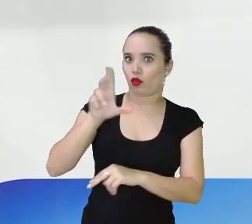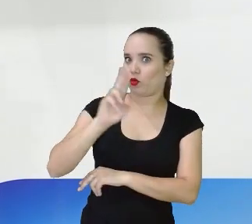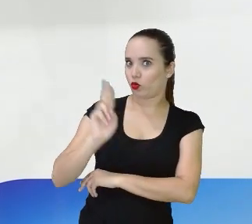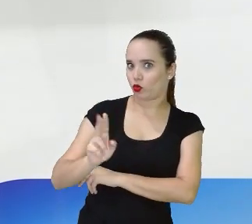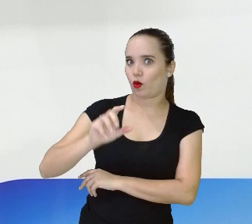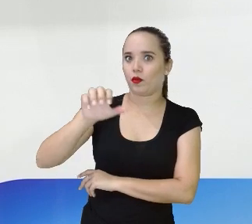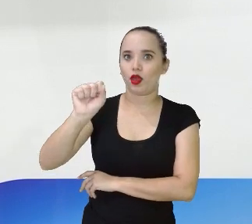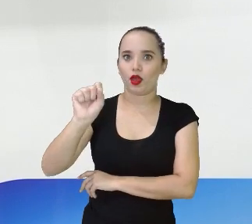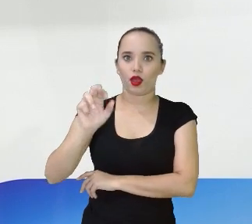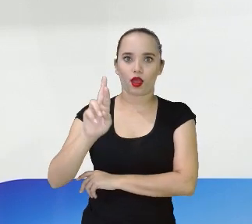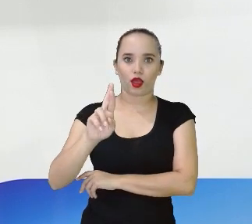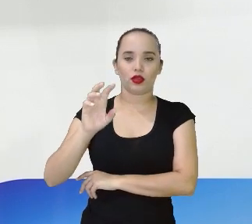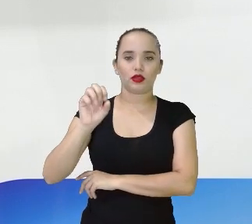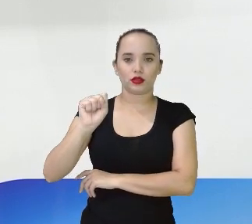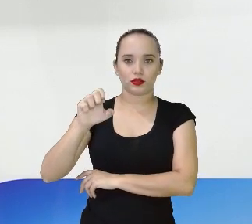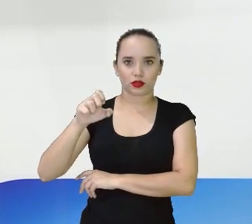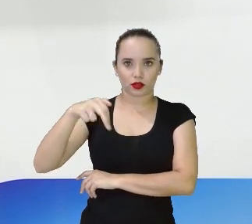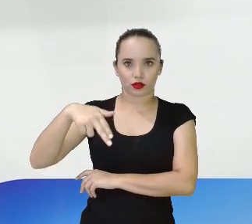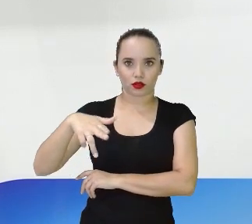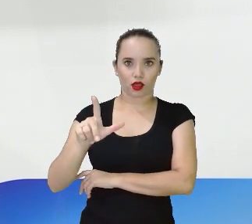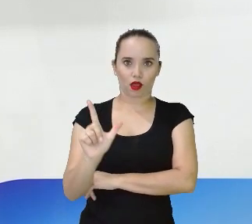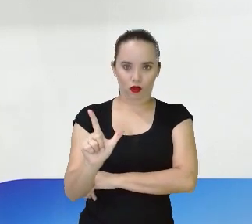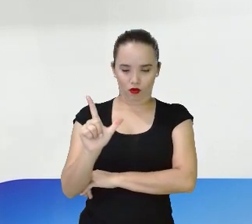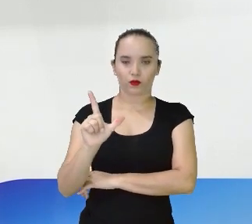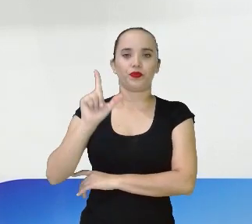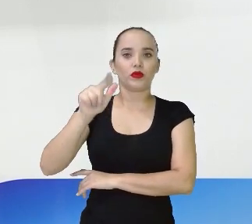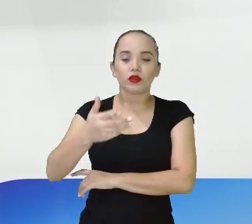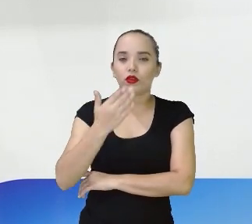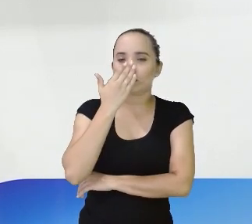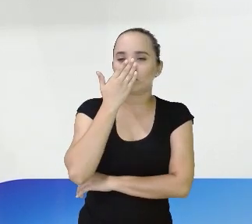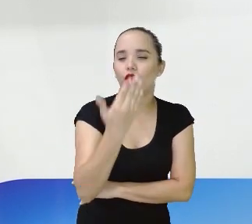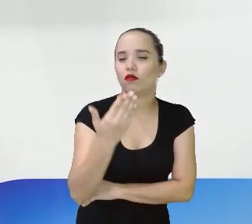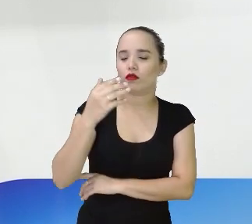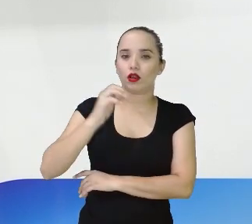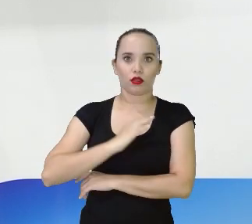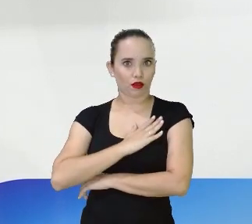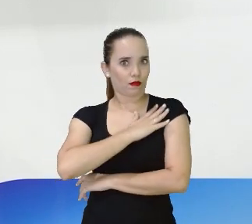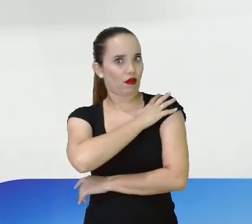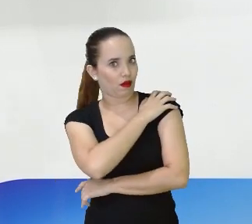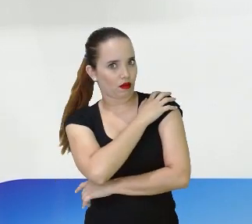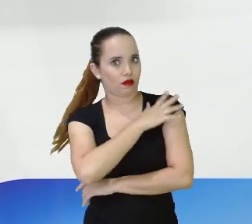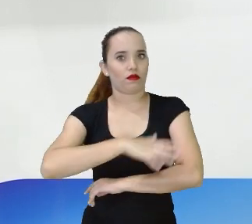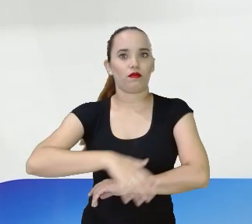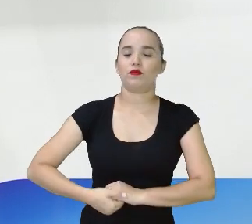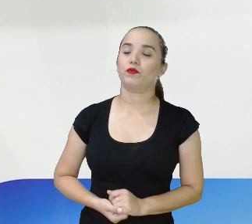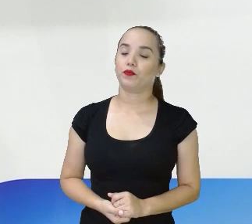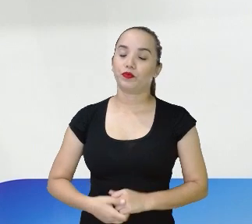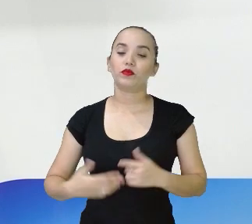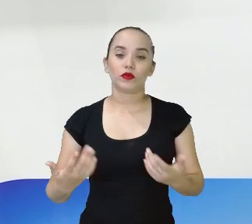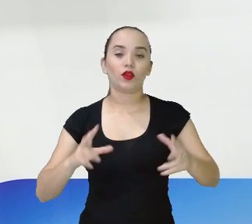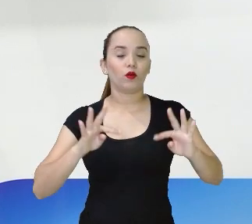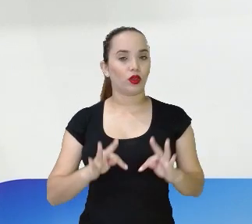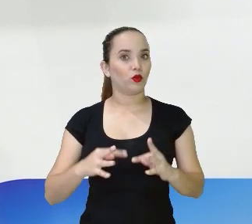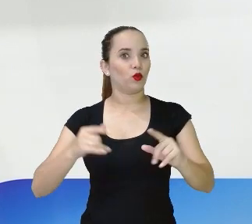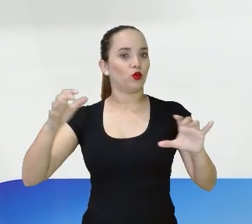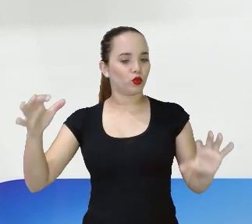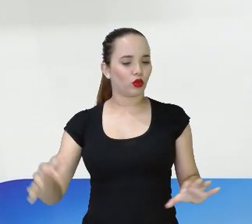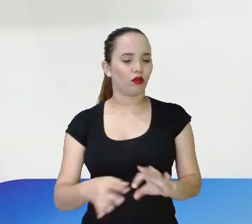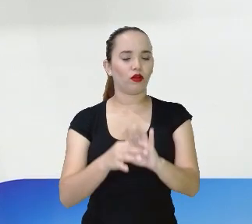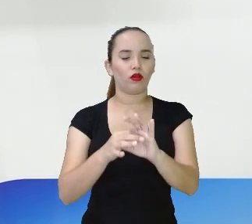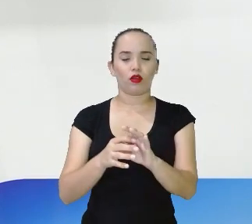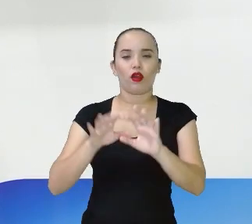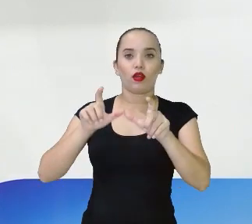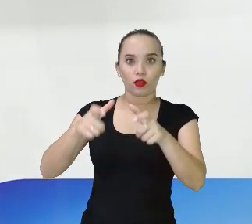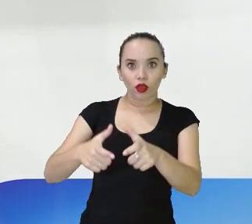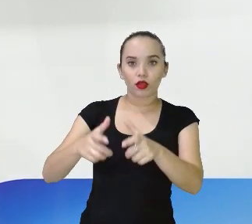pertinho na frente da Torre Malakoff, é Arsenal da Marinha. Então, toda ligada a essa questão das capitanias,